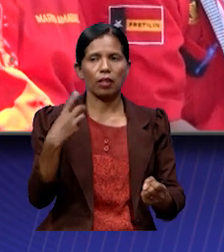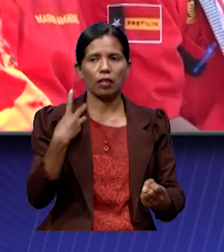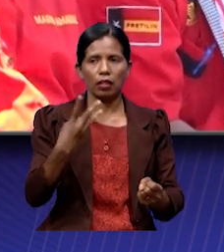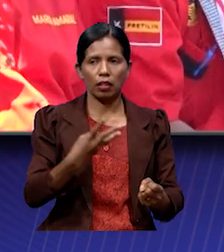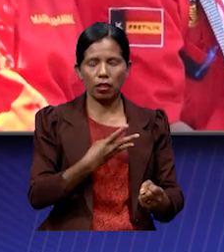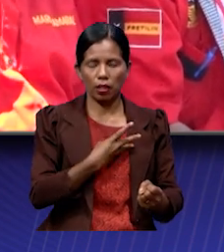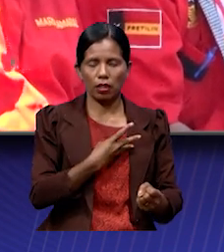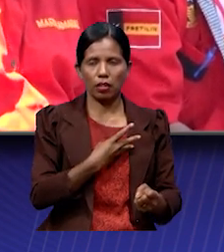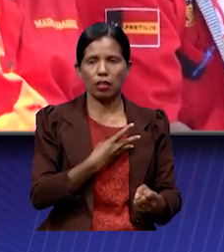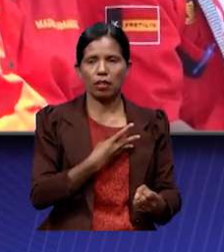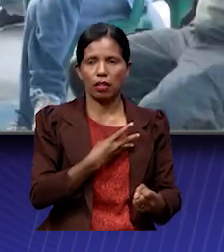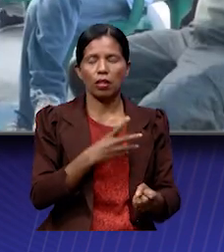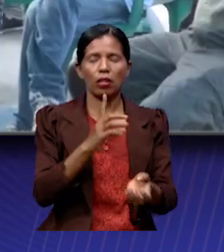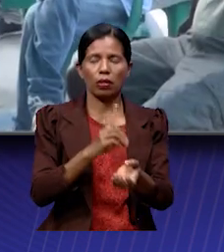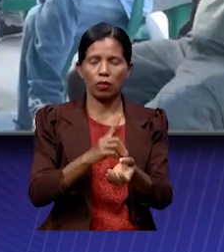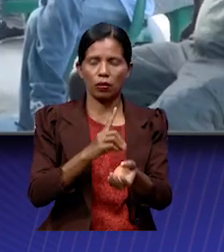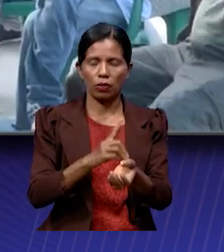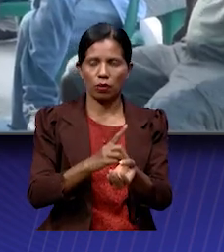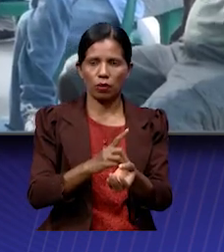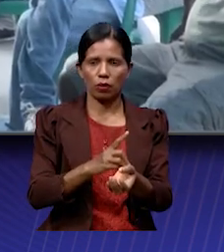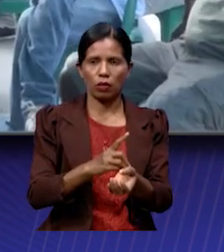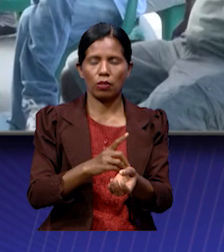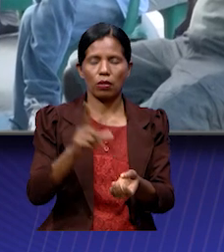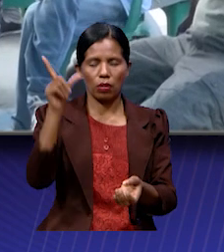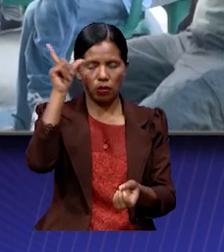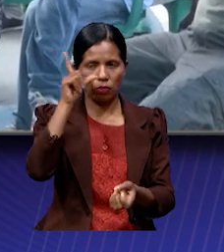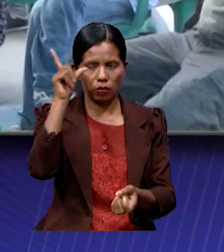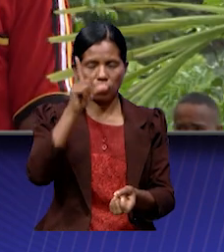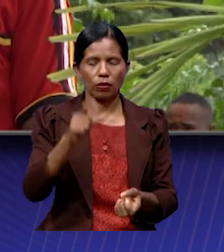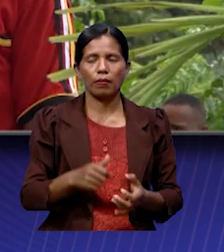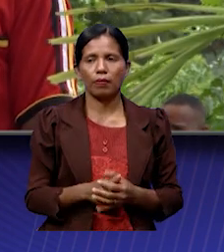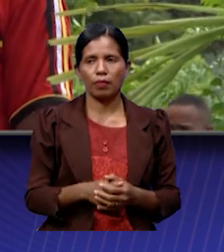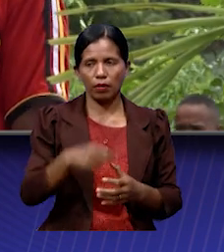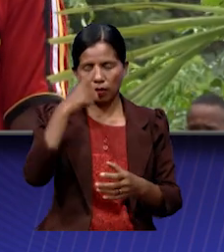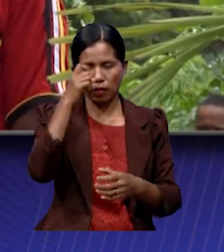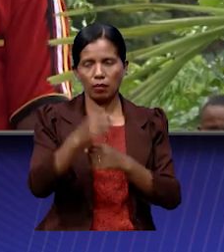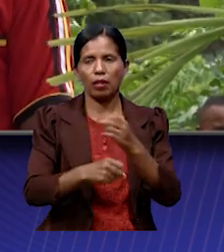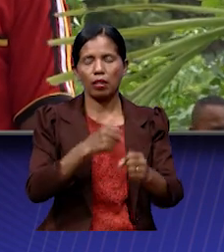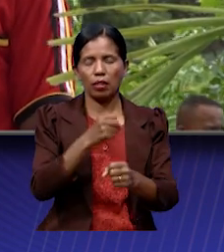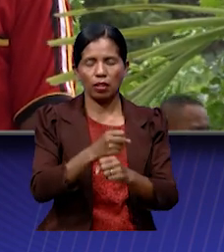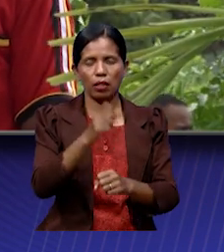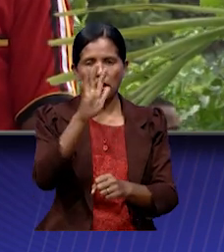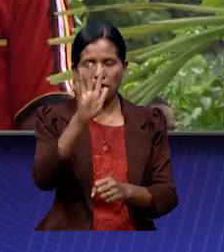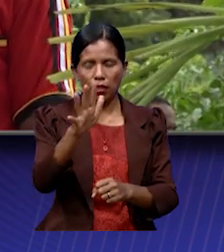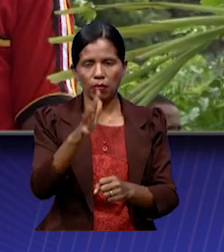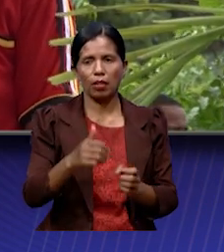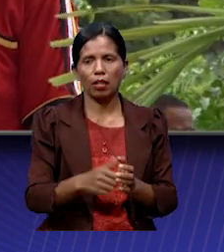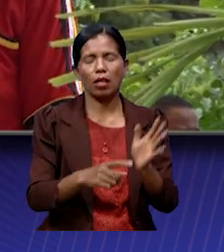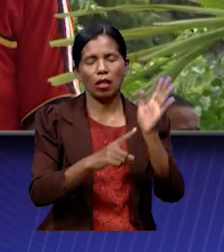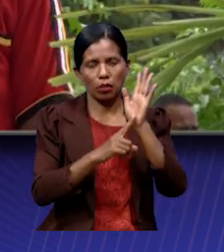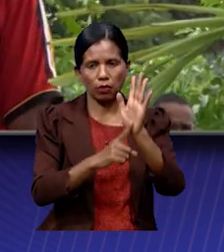camarada, Dr. Francisco Guterres Lugo. Tamba Dina Lima, a tudo ona.